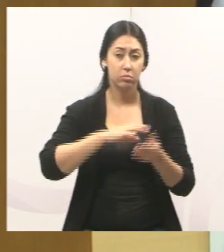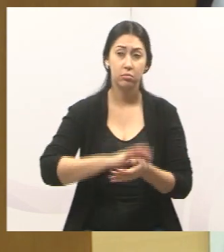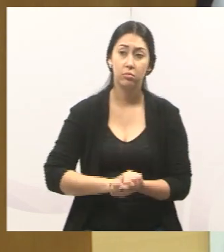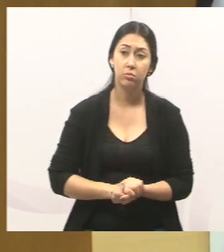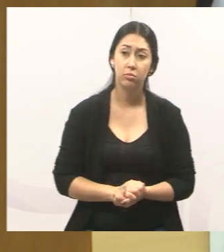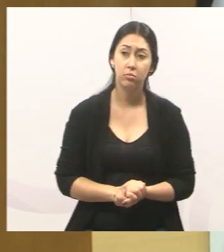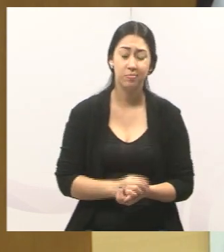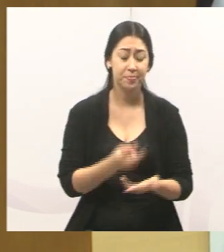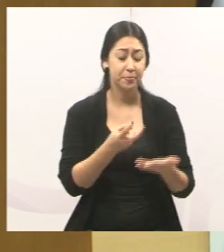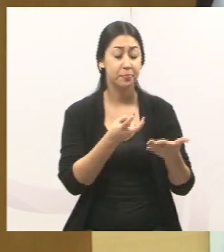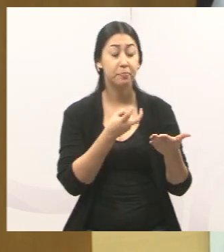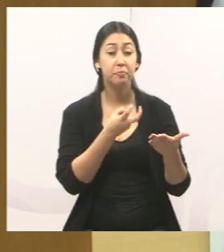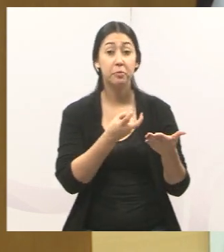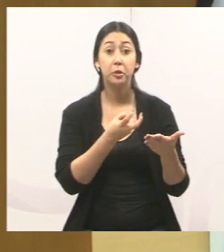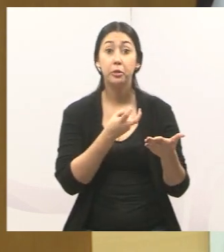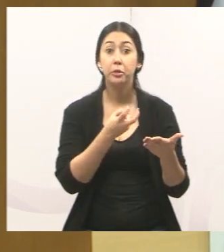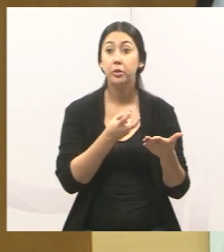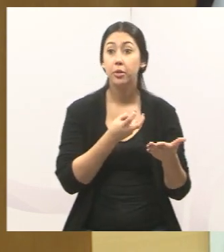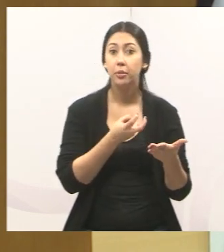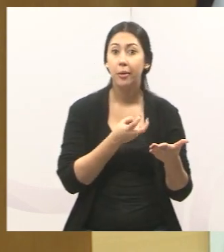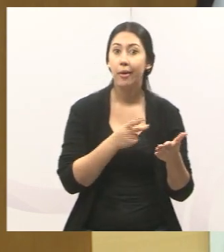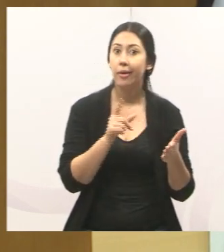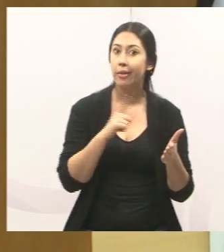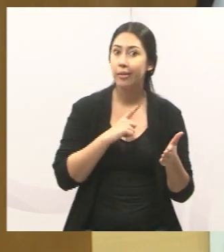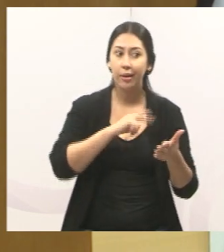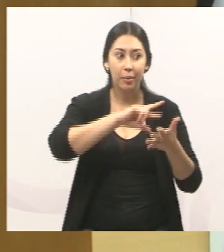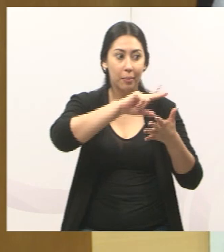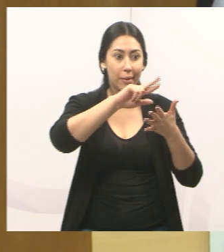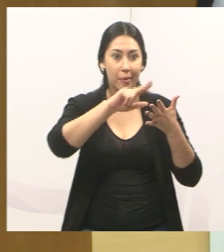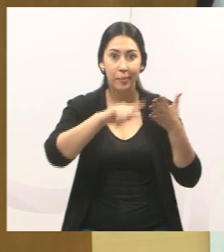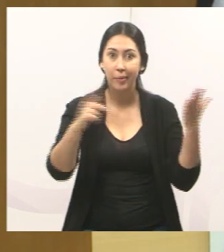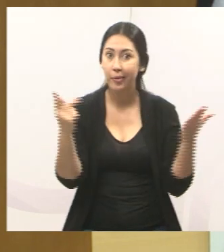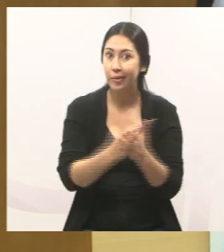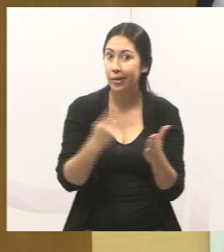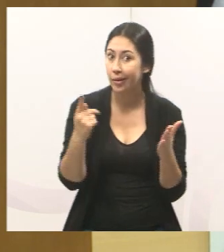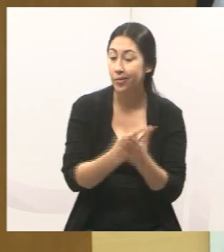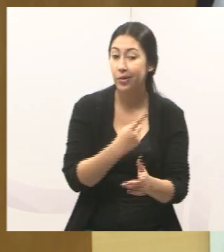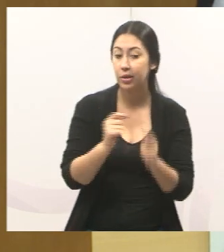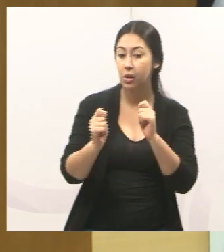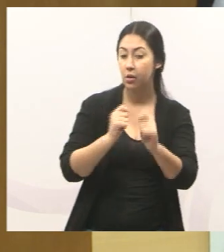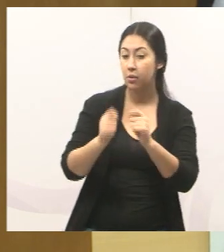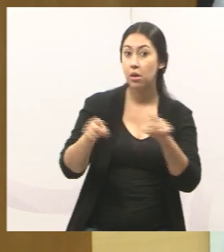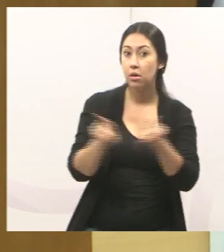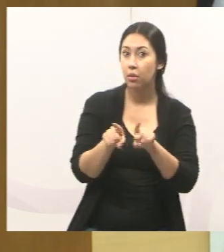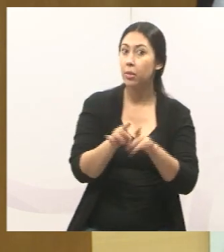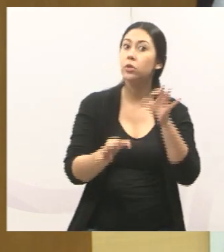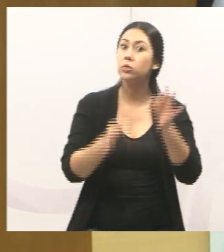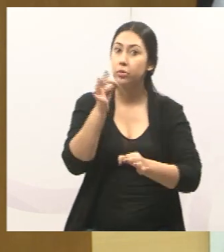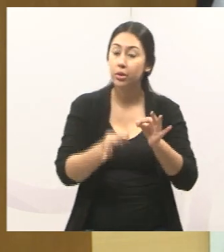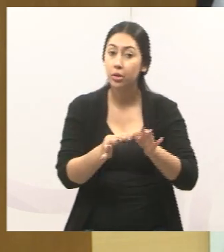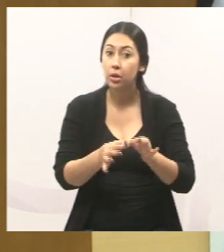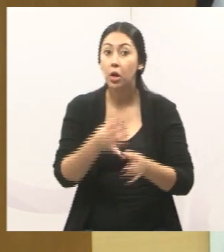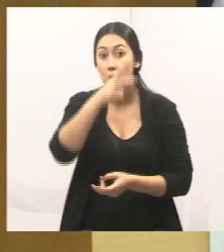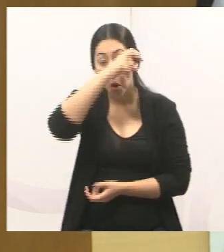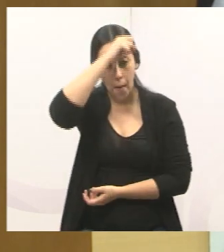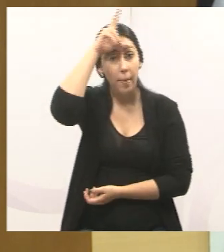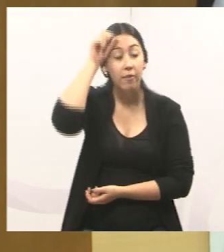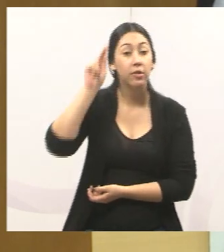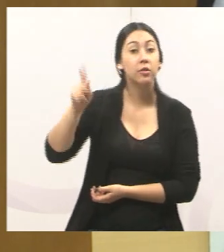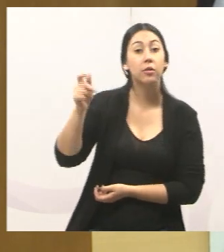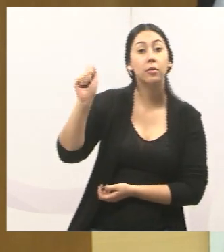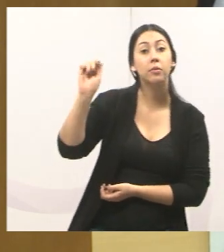é notável as tamanhas irregularidades jurídicas e financeiras que o ex-prefeito Hamilton cometeu na